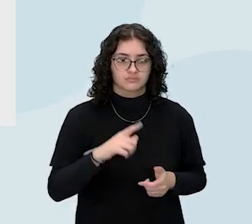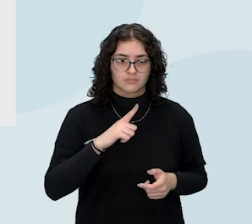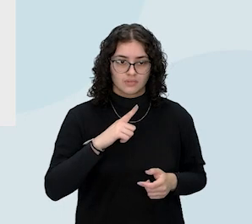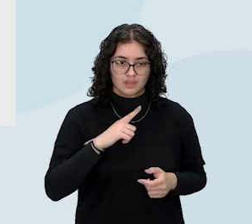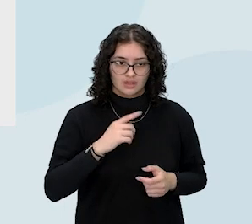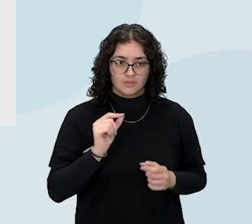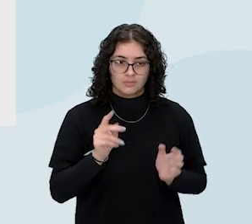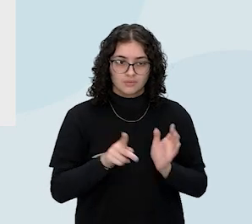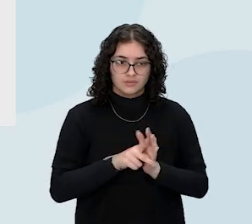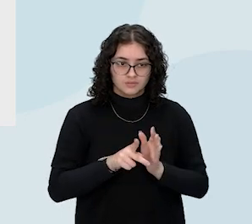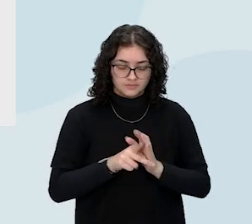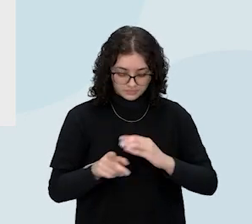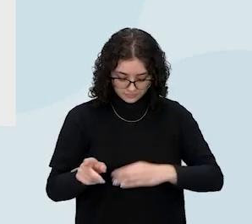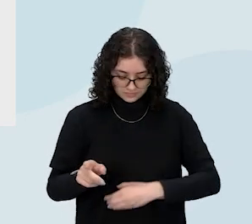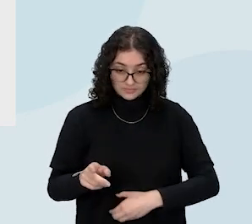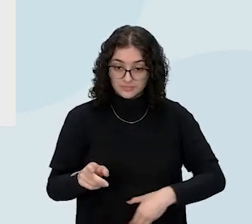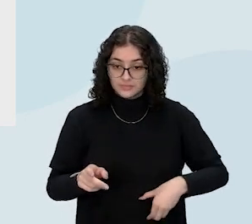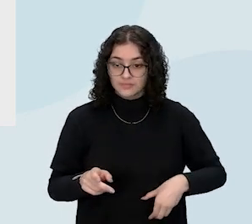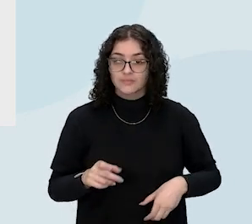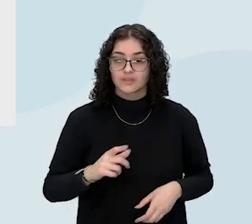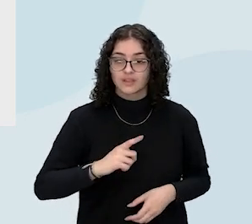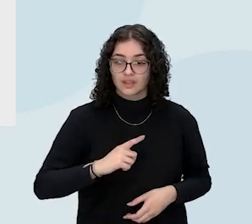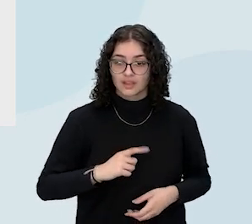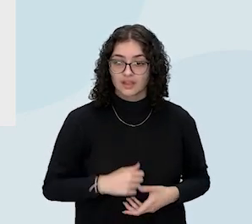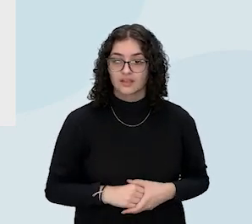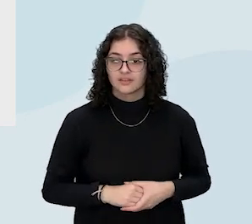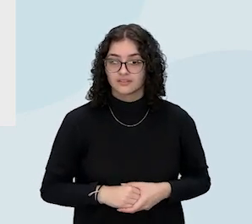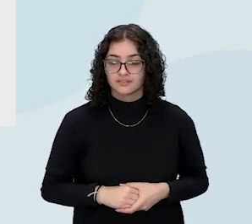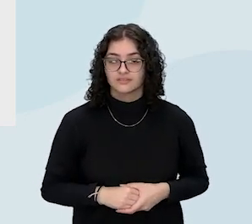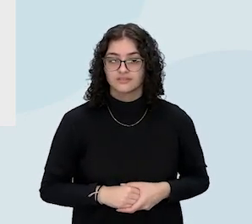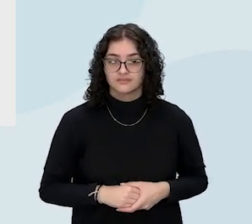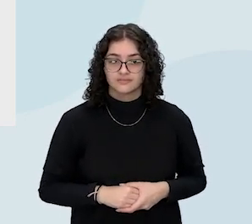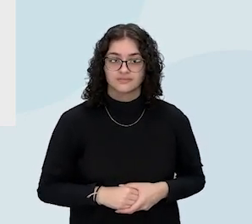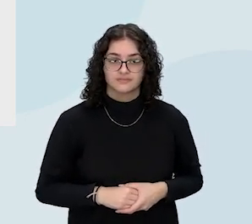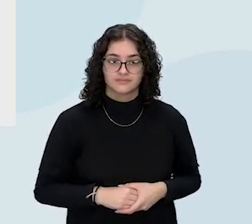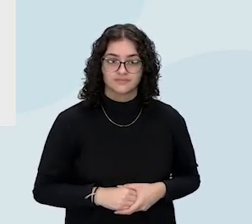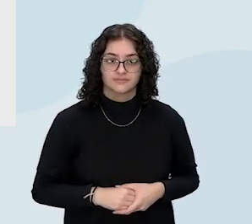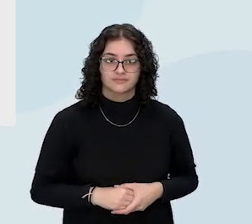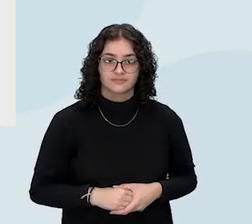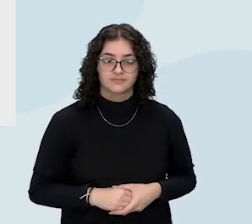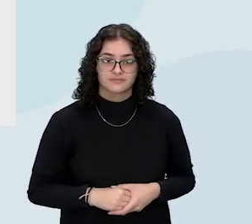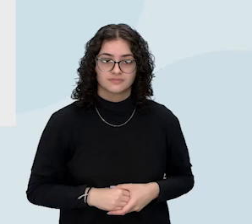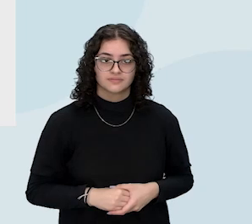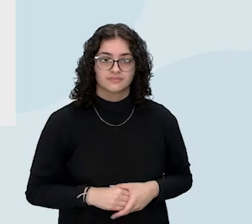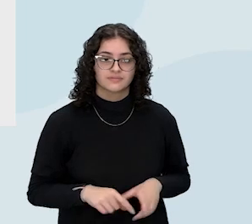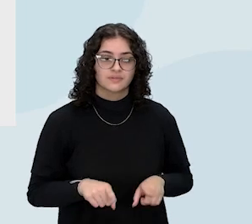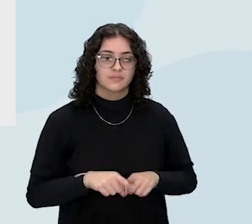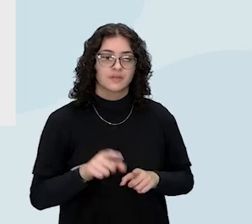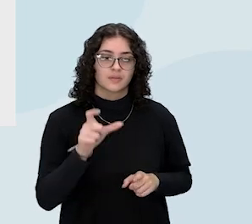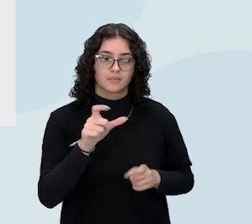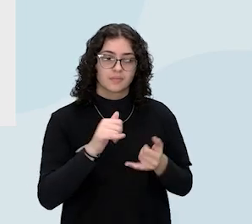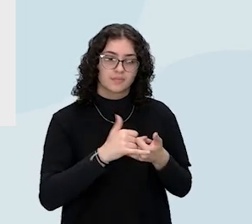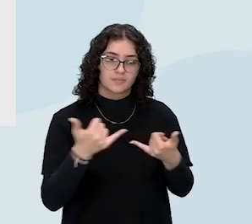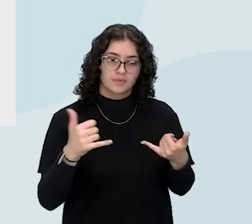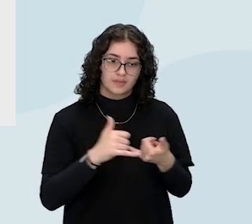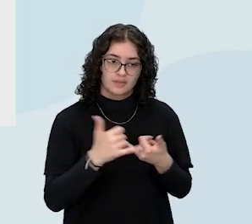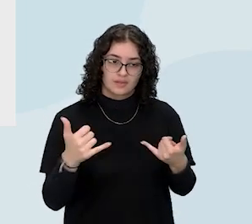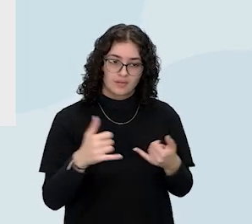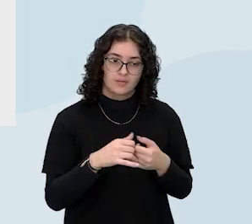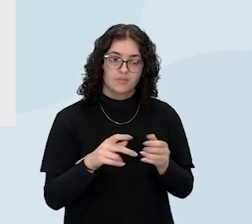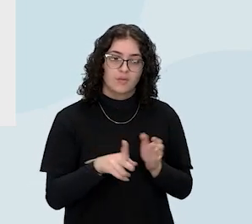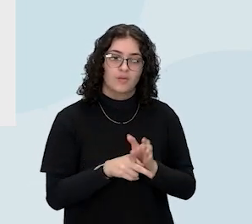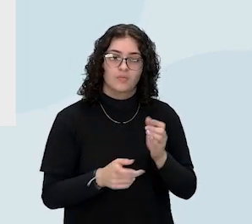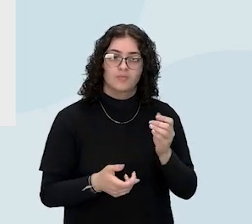estomacal, nosso ácido do nosso estômago, tá certo? As baterias de